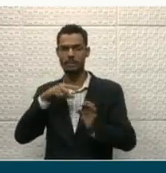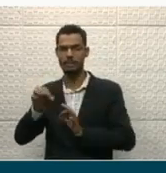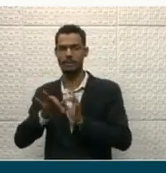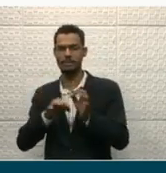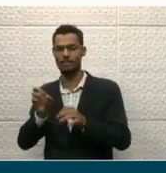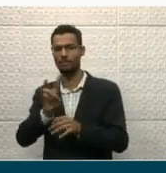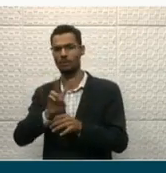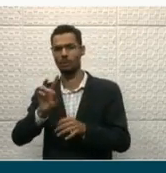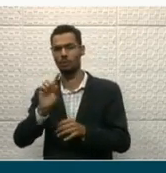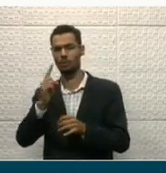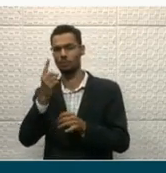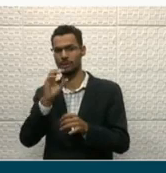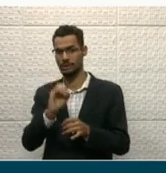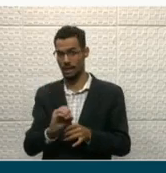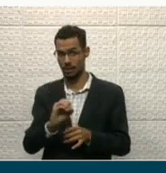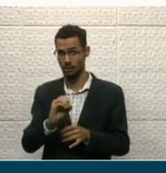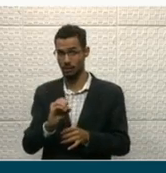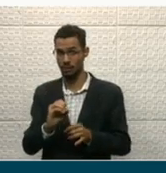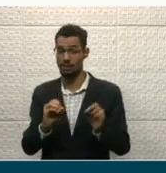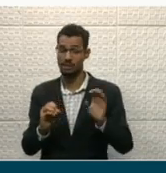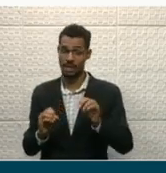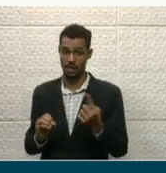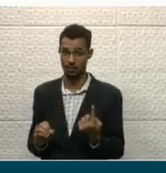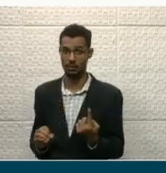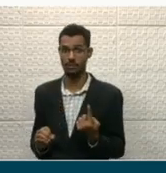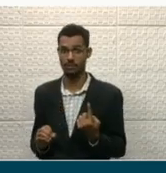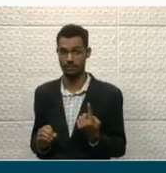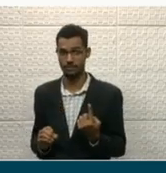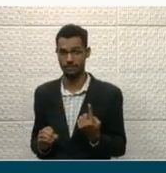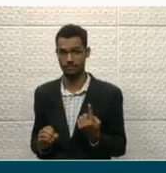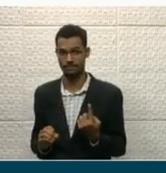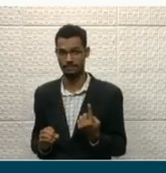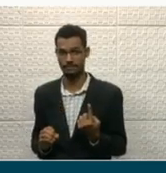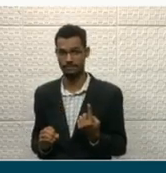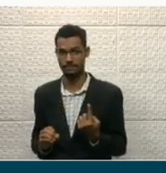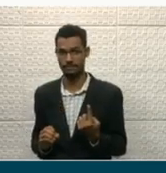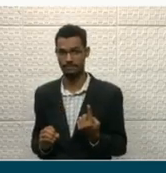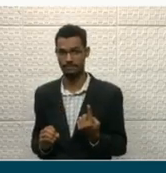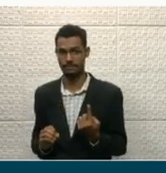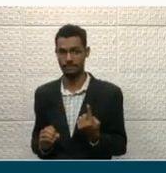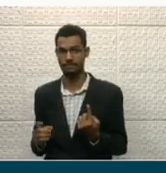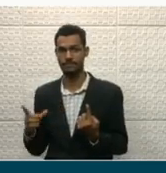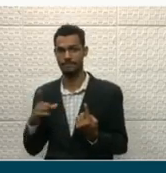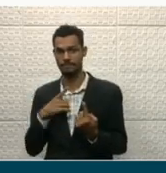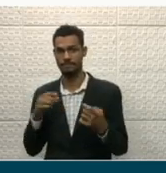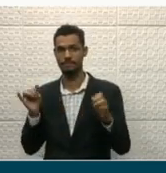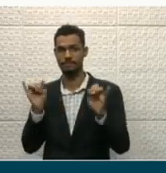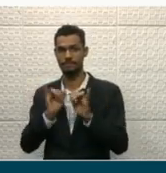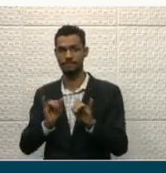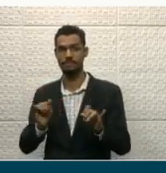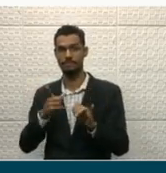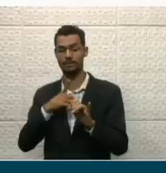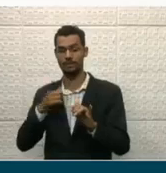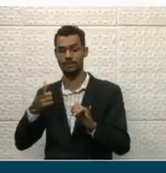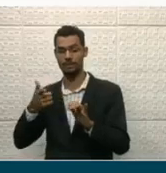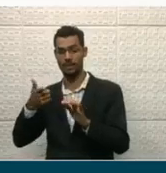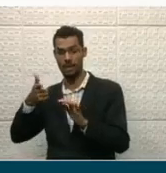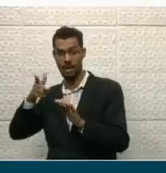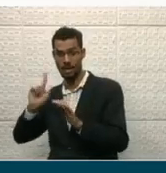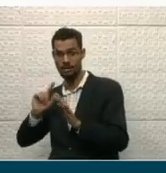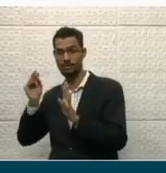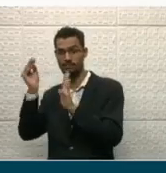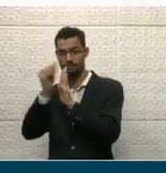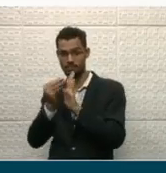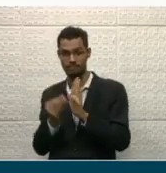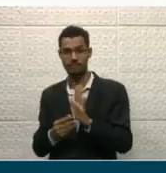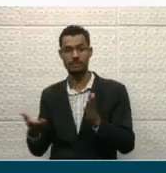pelos vetores 1, 0 e 0, 1. Eu vou tomar as imagens que eu obtive no passo anterior